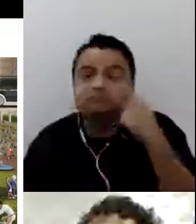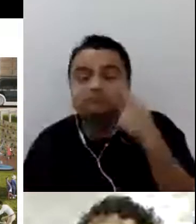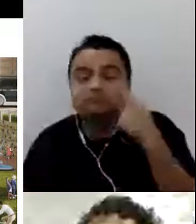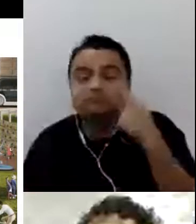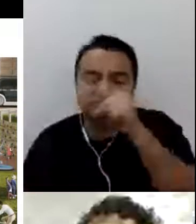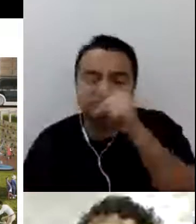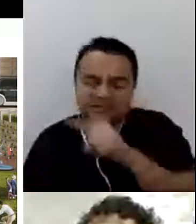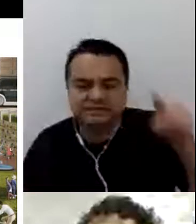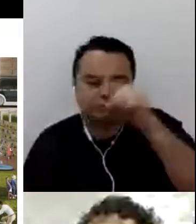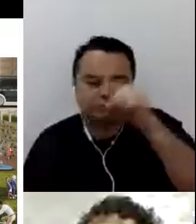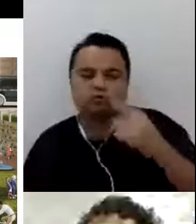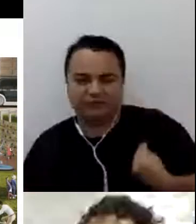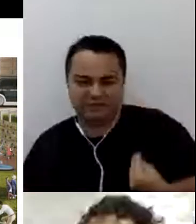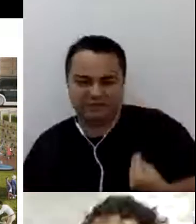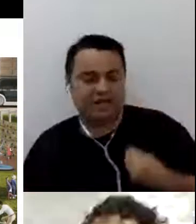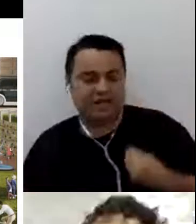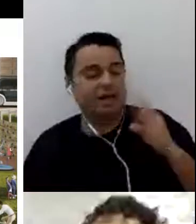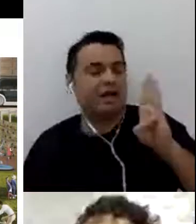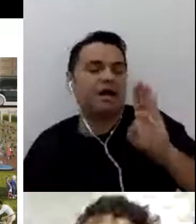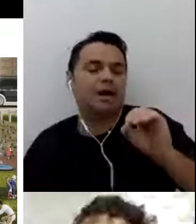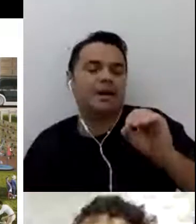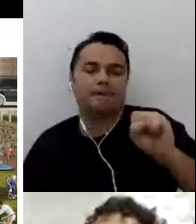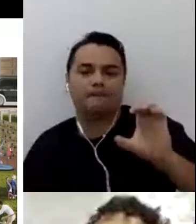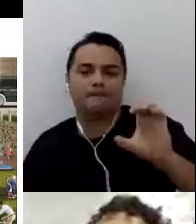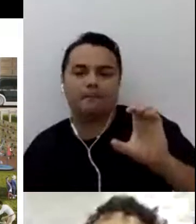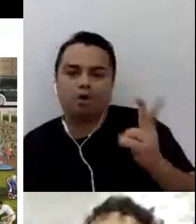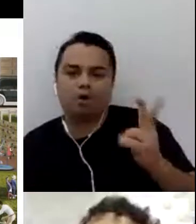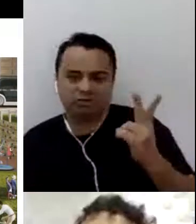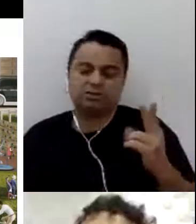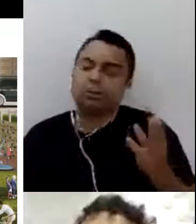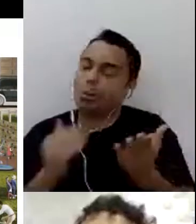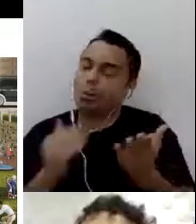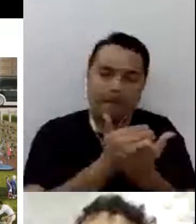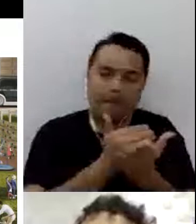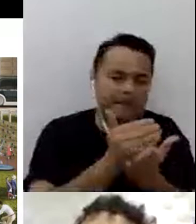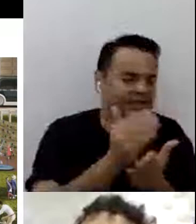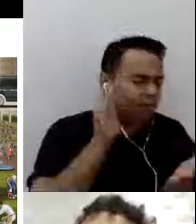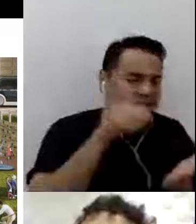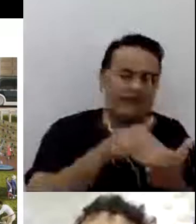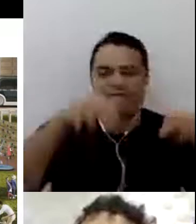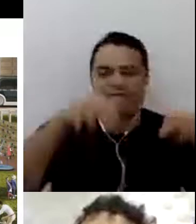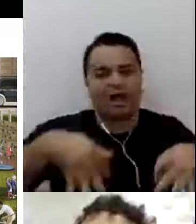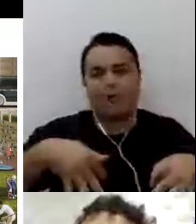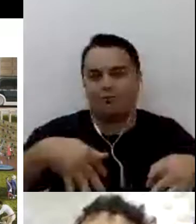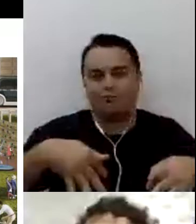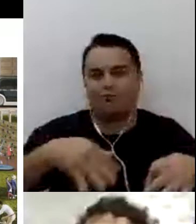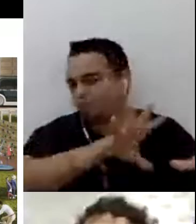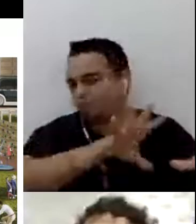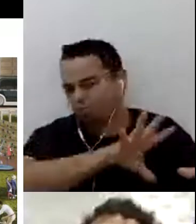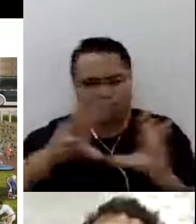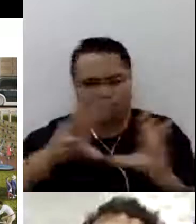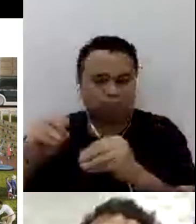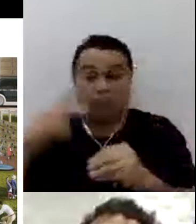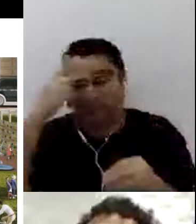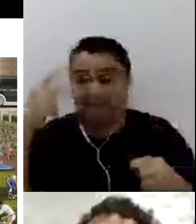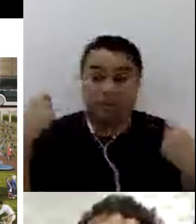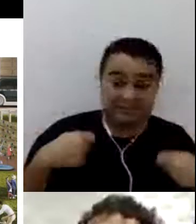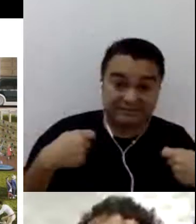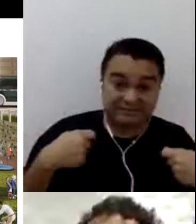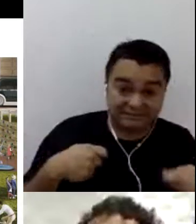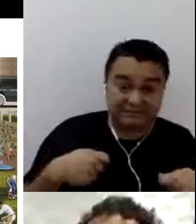ciclo de vida como um todo, a Bosch está do início até o final, do berço ao túmulo, de toda a cadeia que uma pessoa precisa